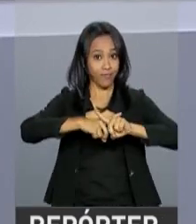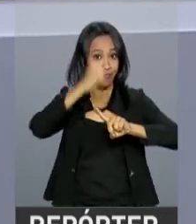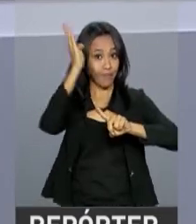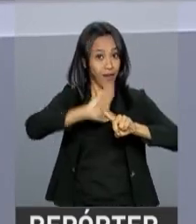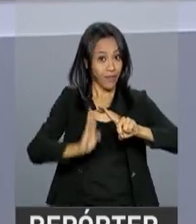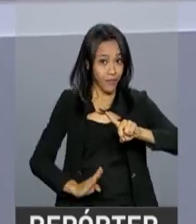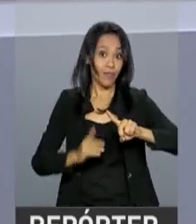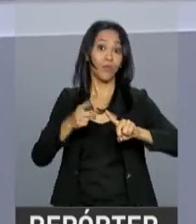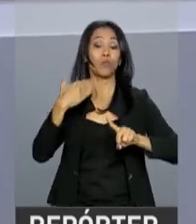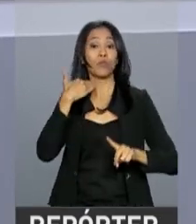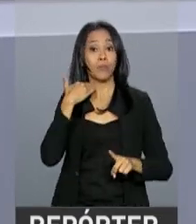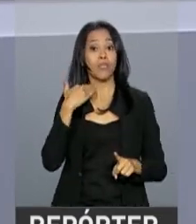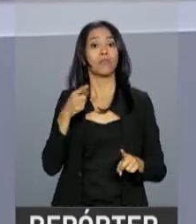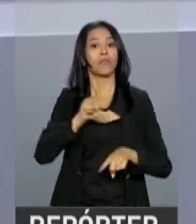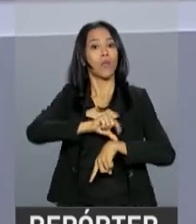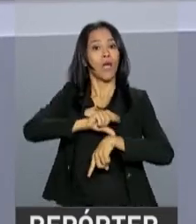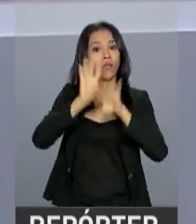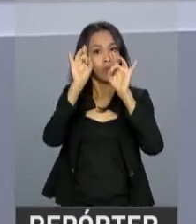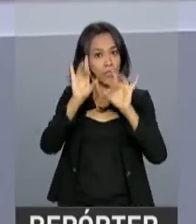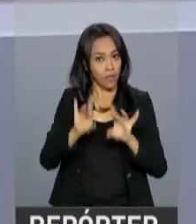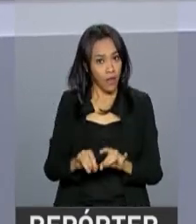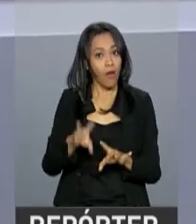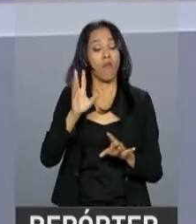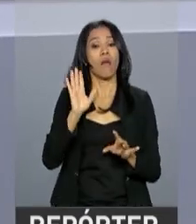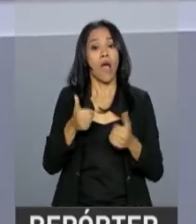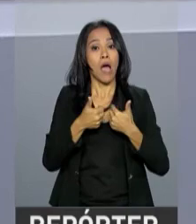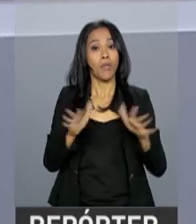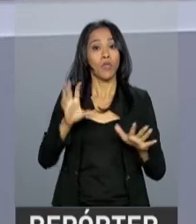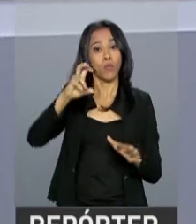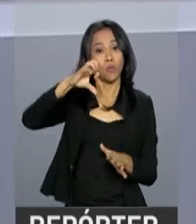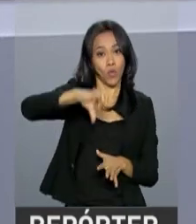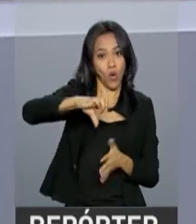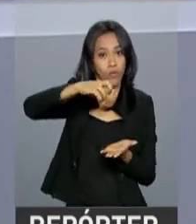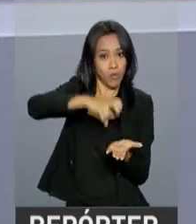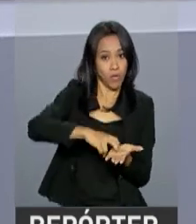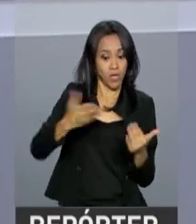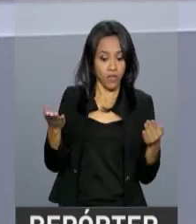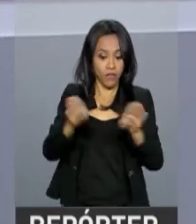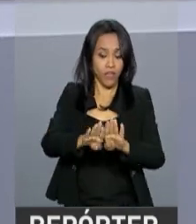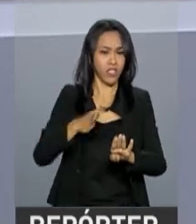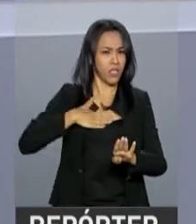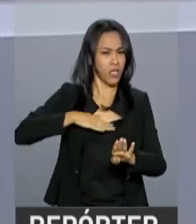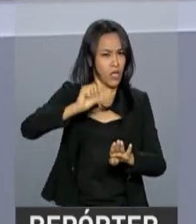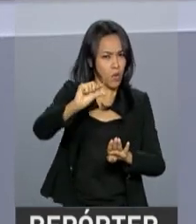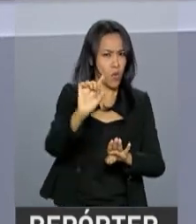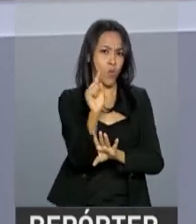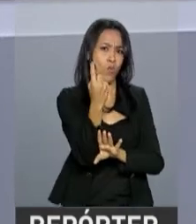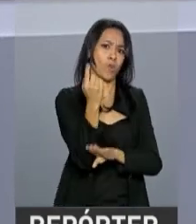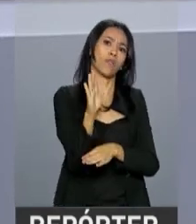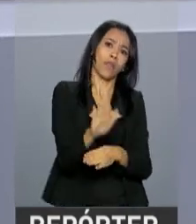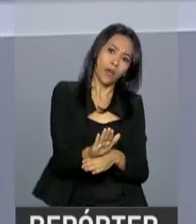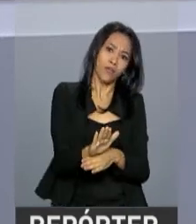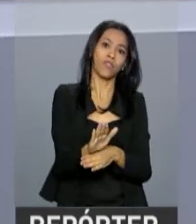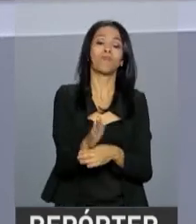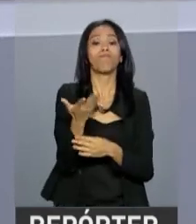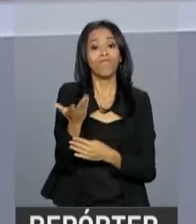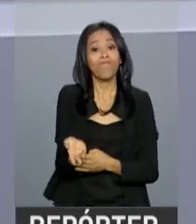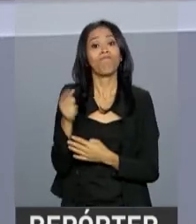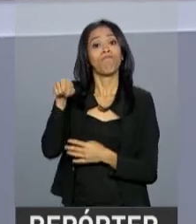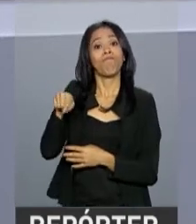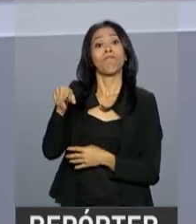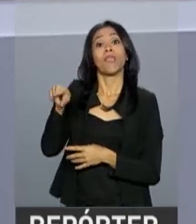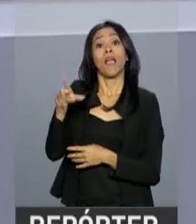funcionando em horário especial os bancos abriram às 9 da manhã e fecham daqui a pouco à uma da tarde segundo a federação brasileira